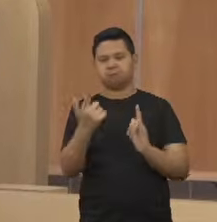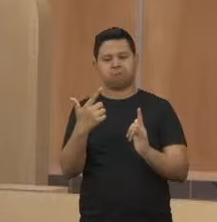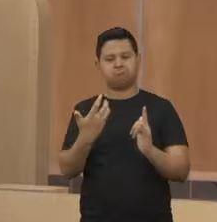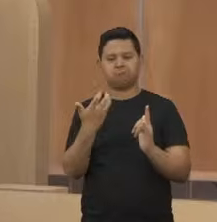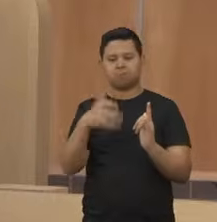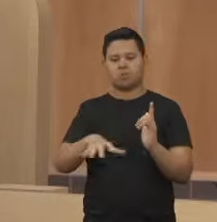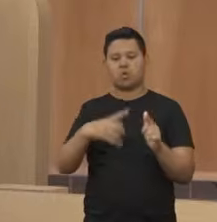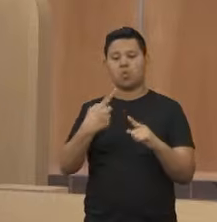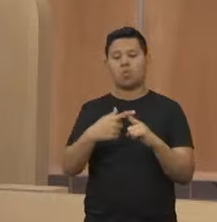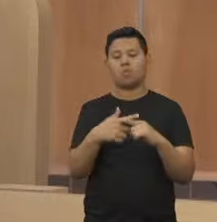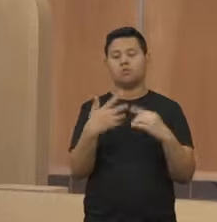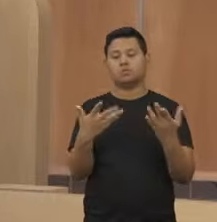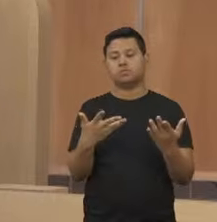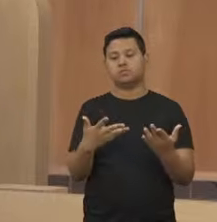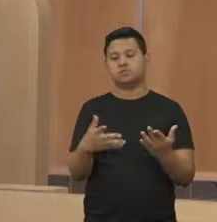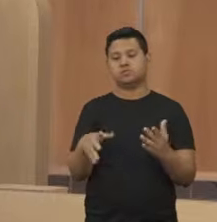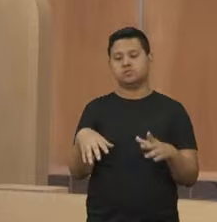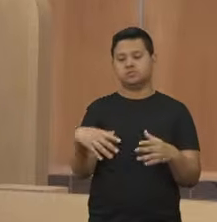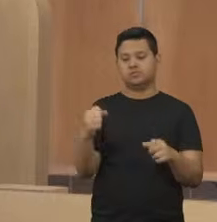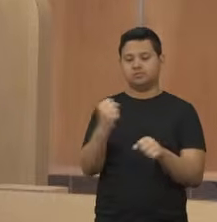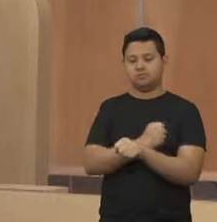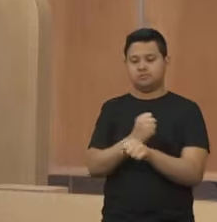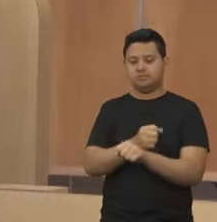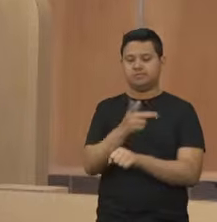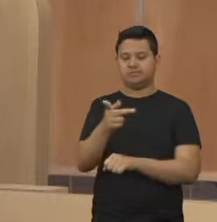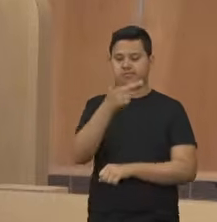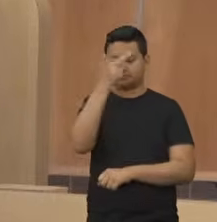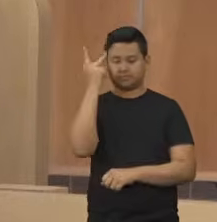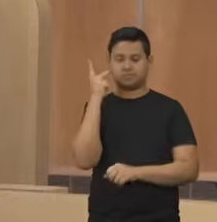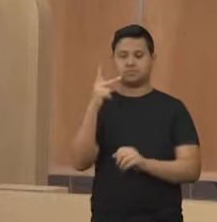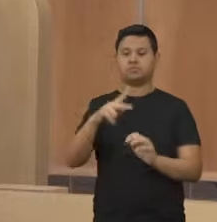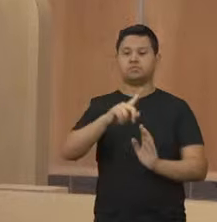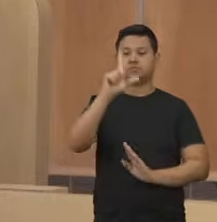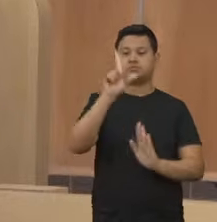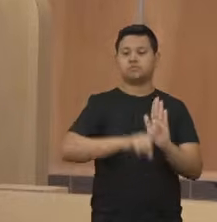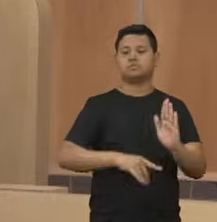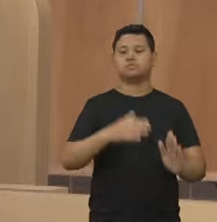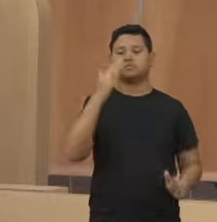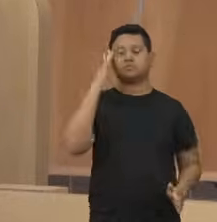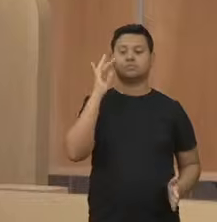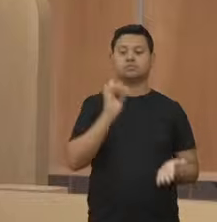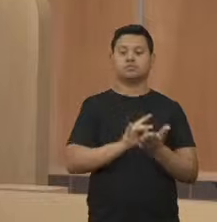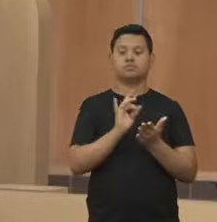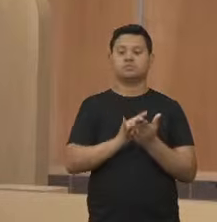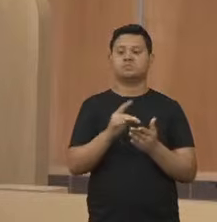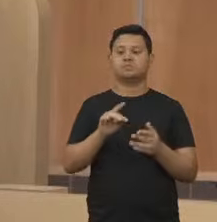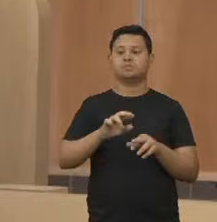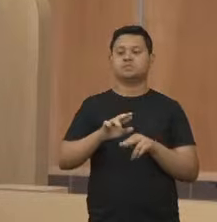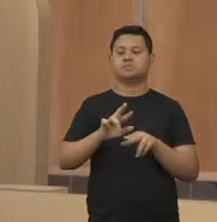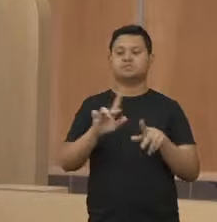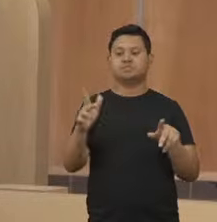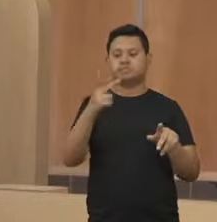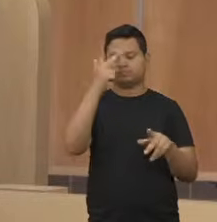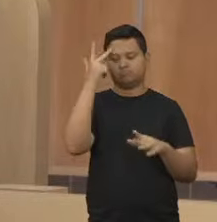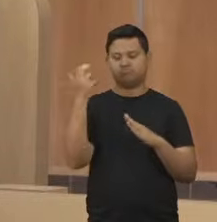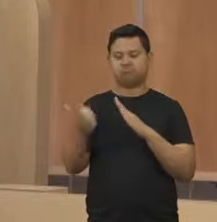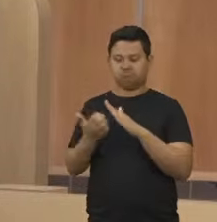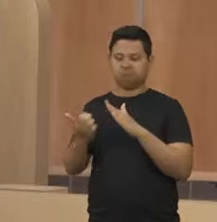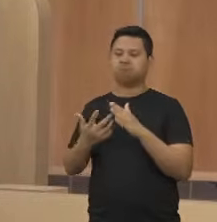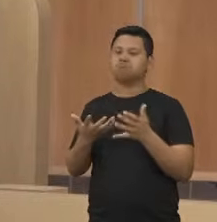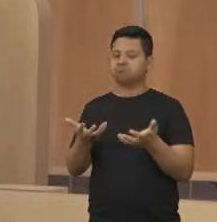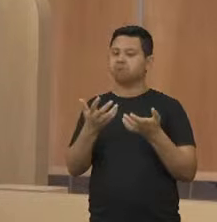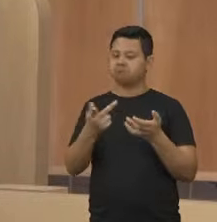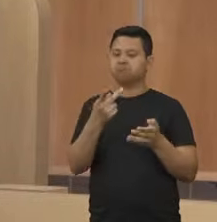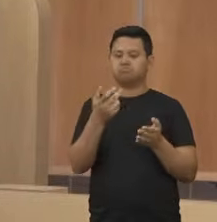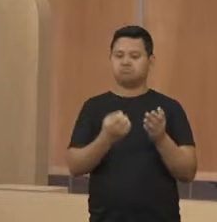construir. A partir do momento que esse projeto vira lei, eu tenho certeza que muitos vão querer se